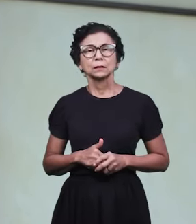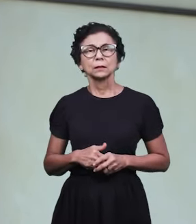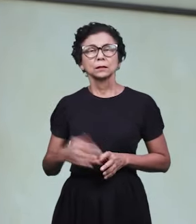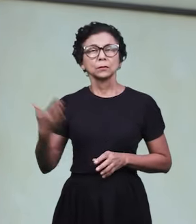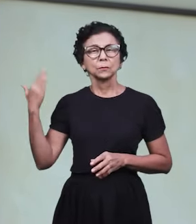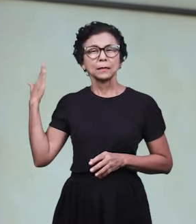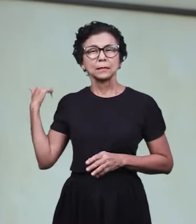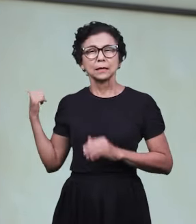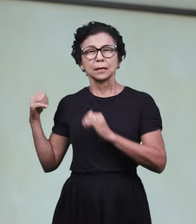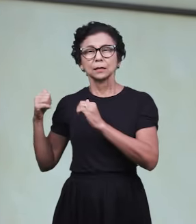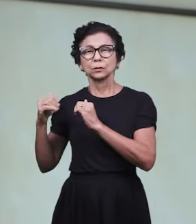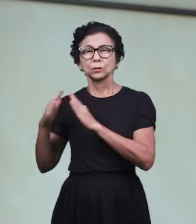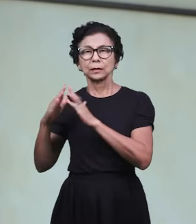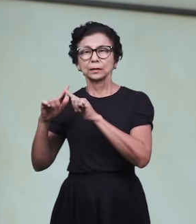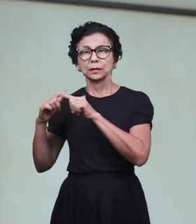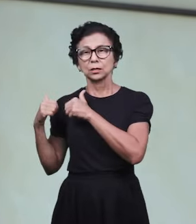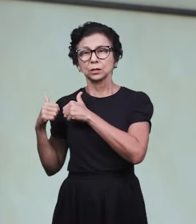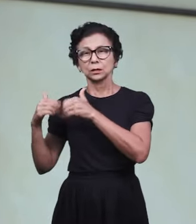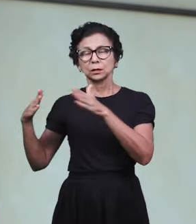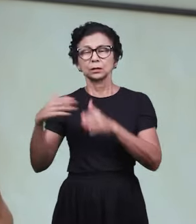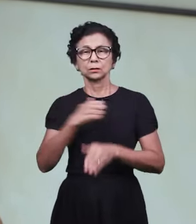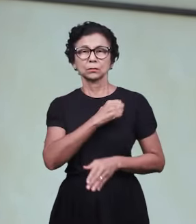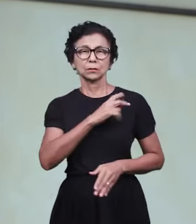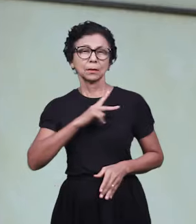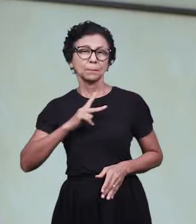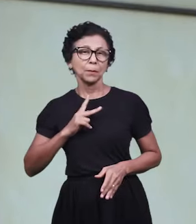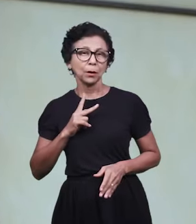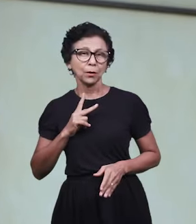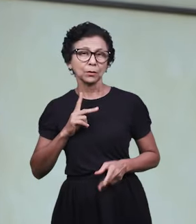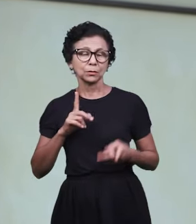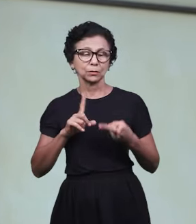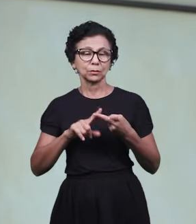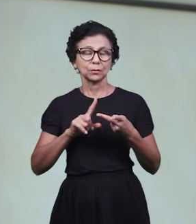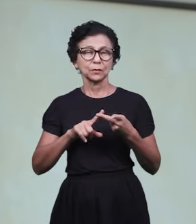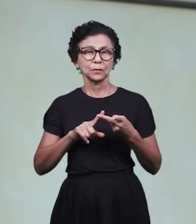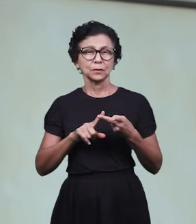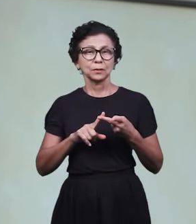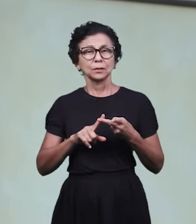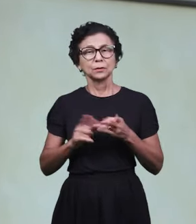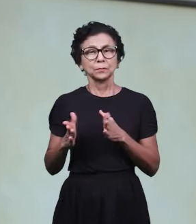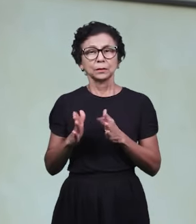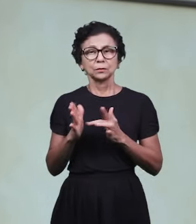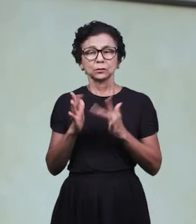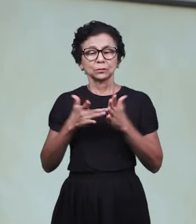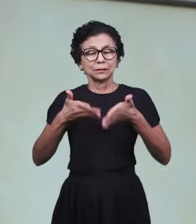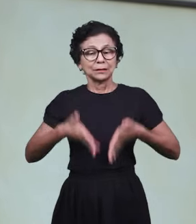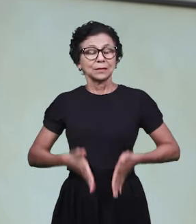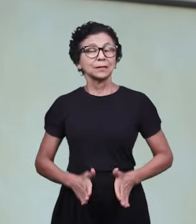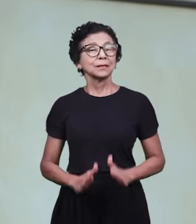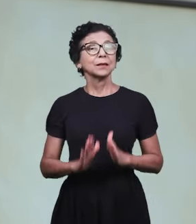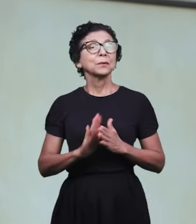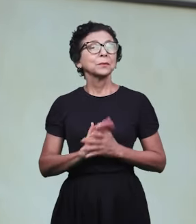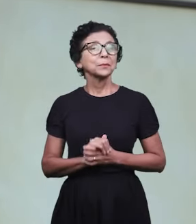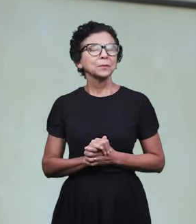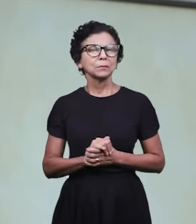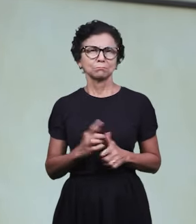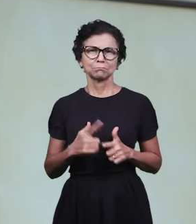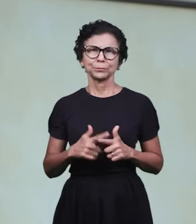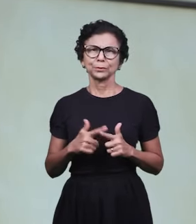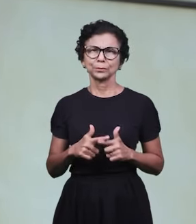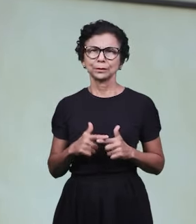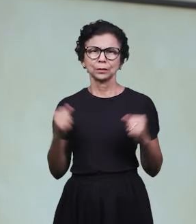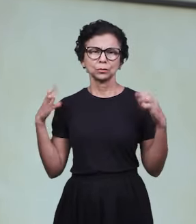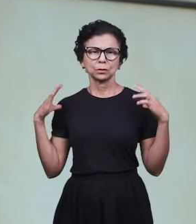ministério de Jesus, no nascimento do Senhor. Então, por que tantas aparições de anjos, toda essa movimentação? É porque está